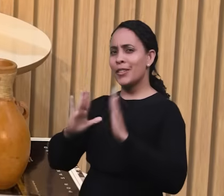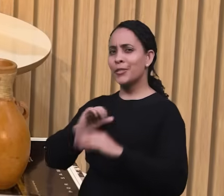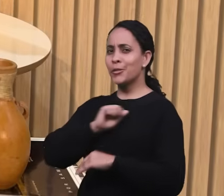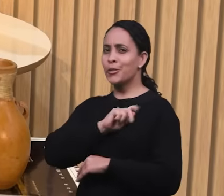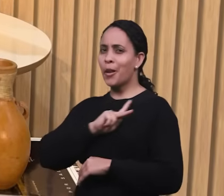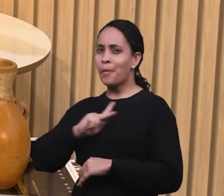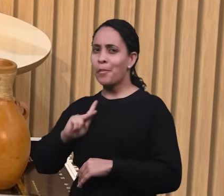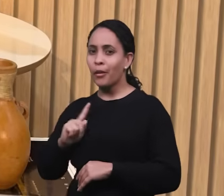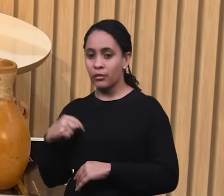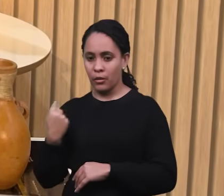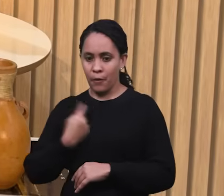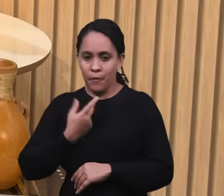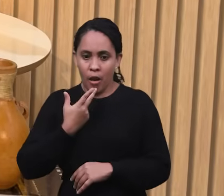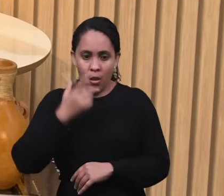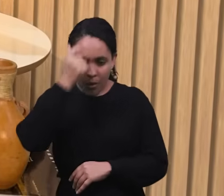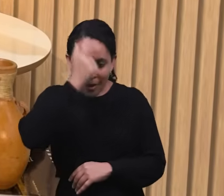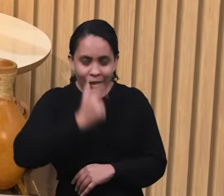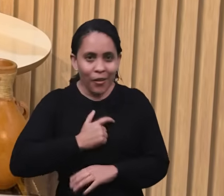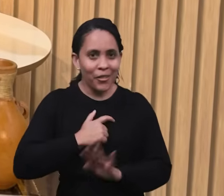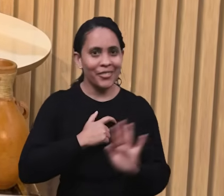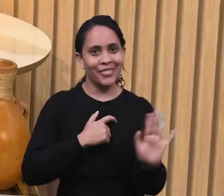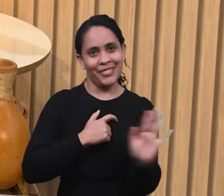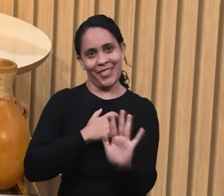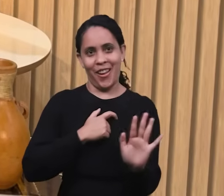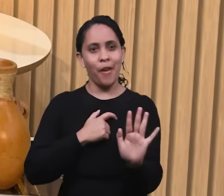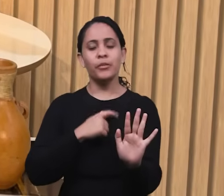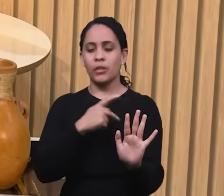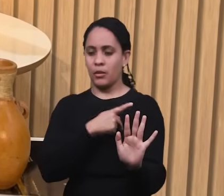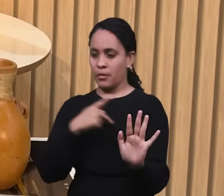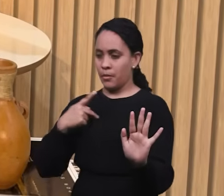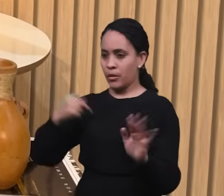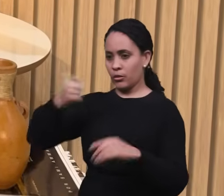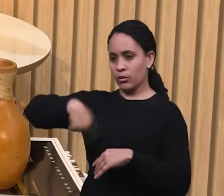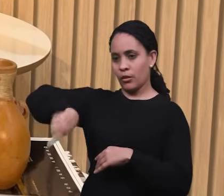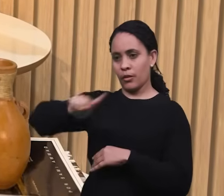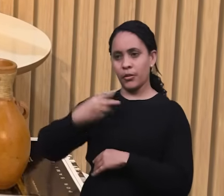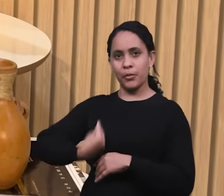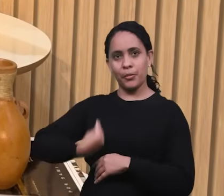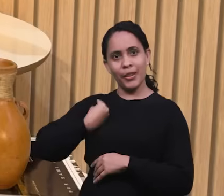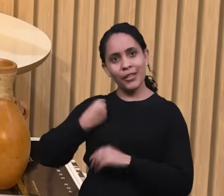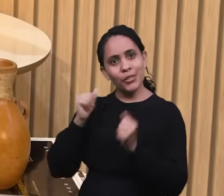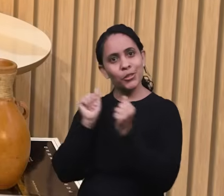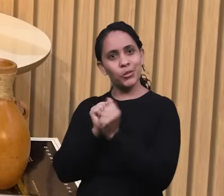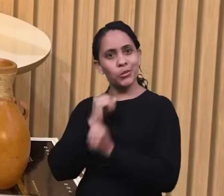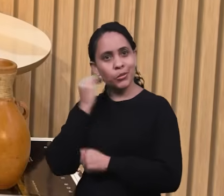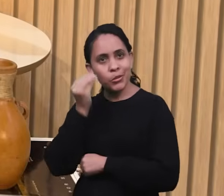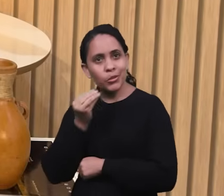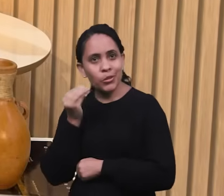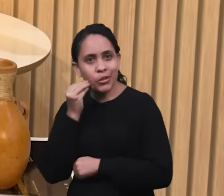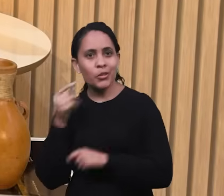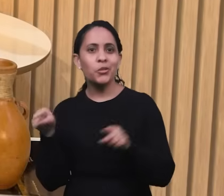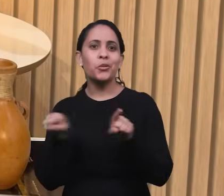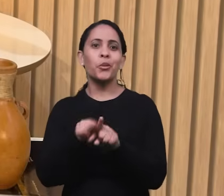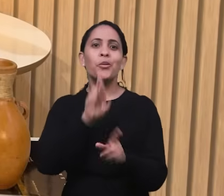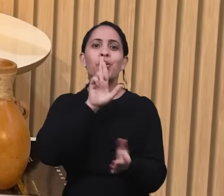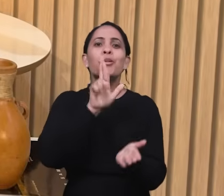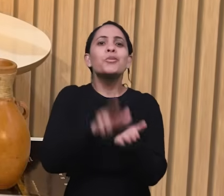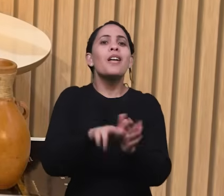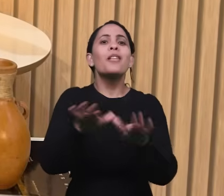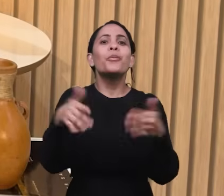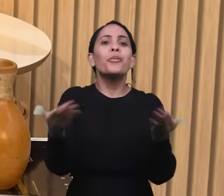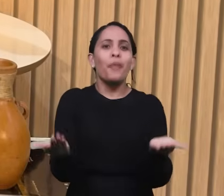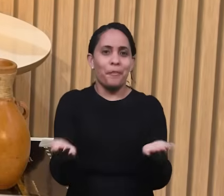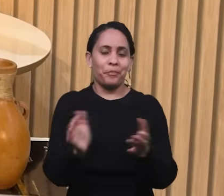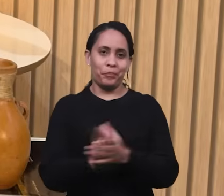diz isso não sou eu. São esses pastores que tiveram experiência conosco. E o resultado disso é que